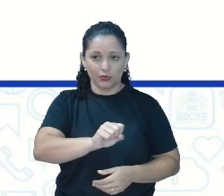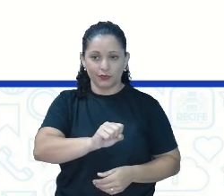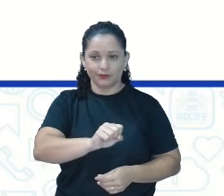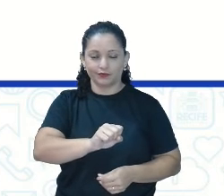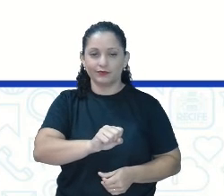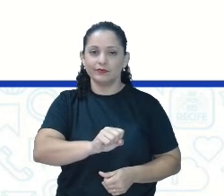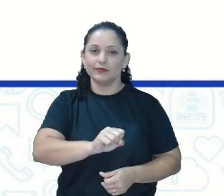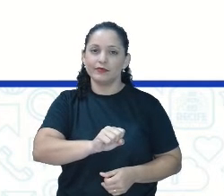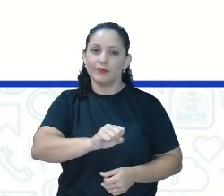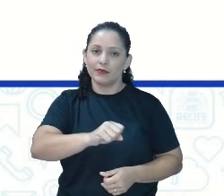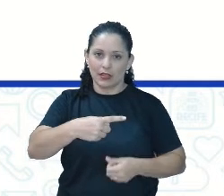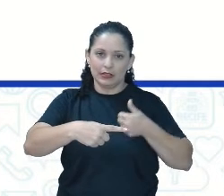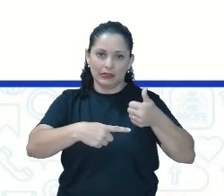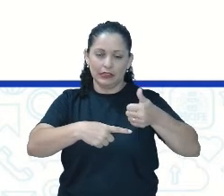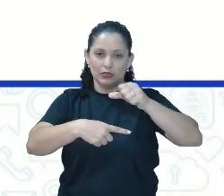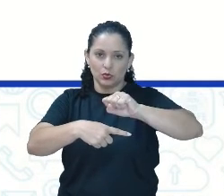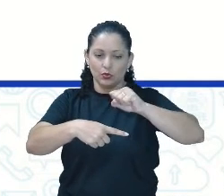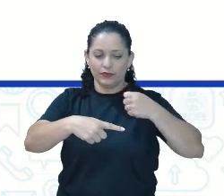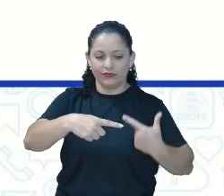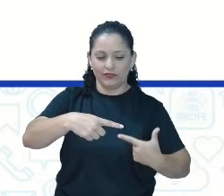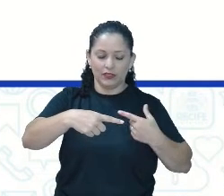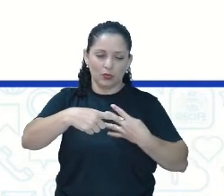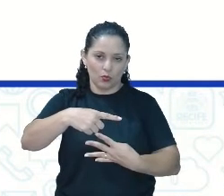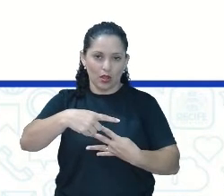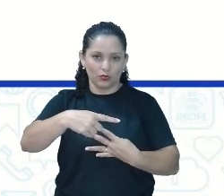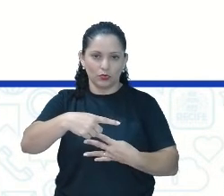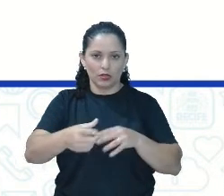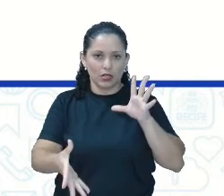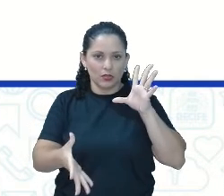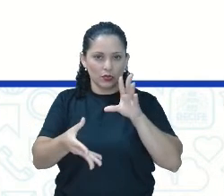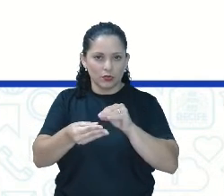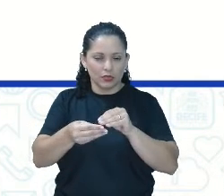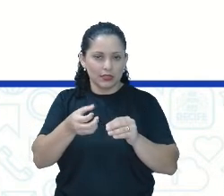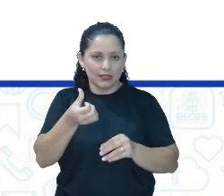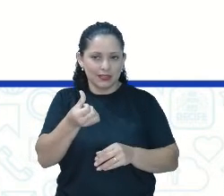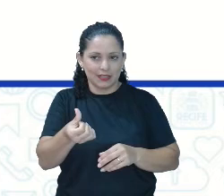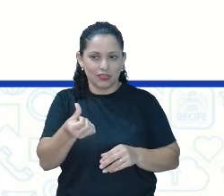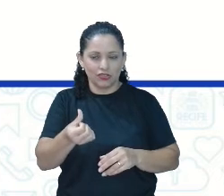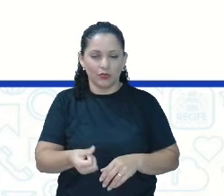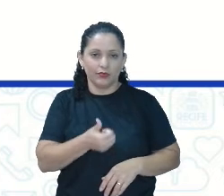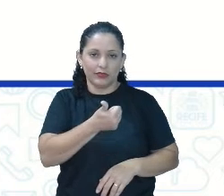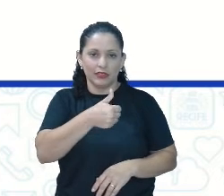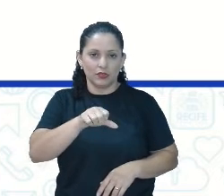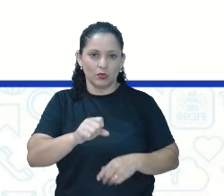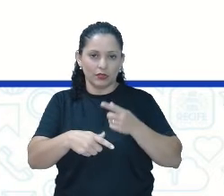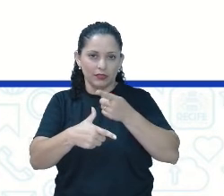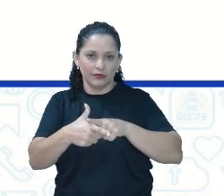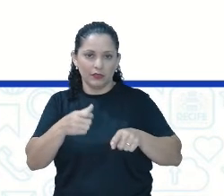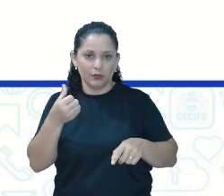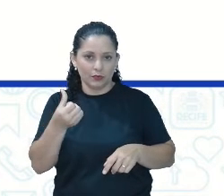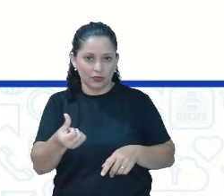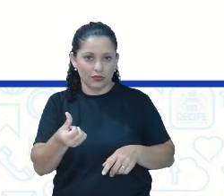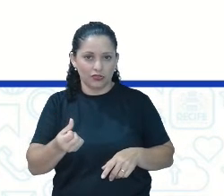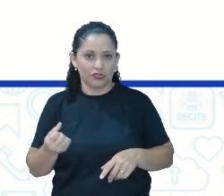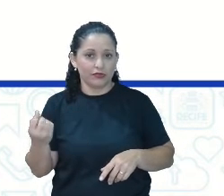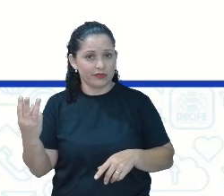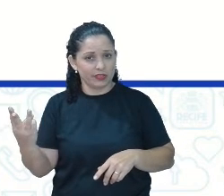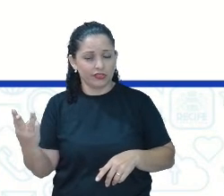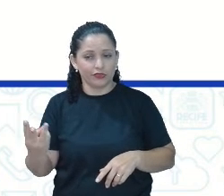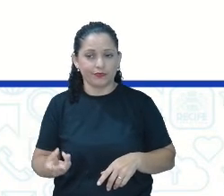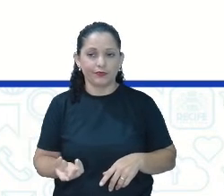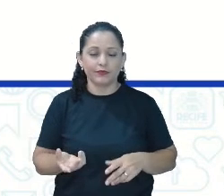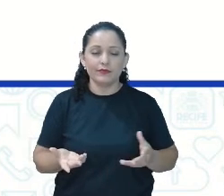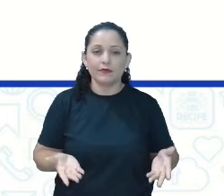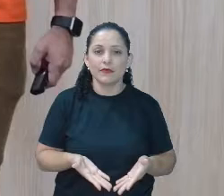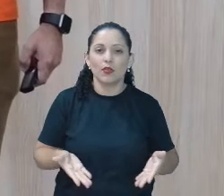18, está para 24. Dá para a gente simplificar por 6. 18 dividido por 6 dá 3,